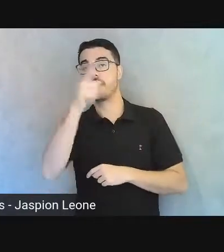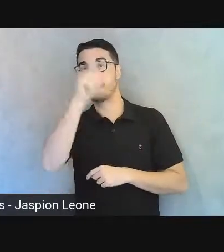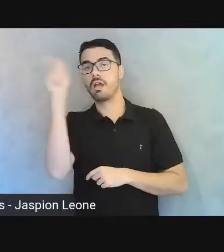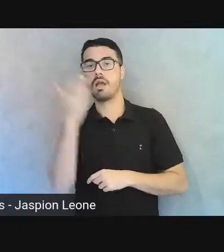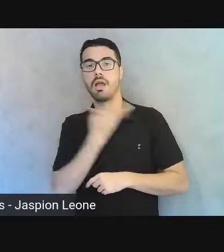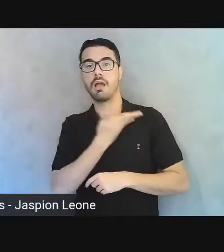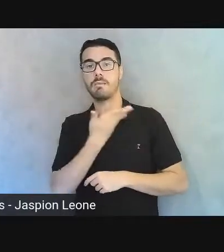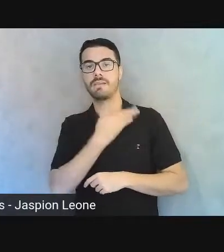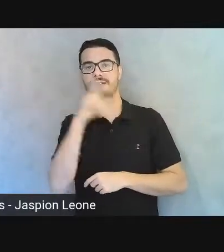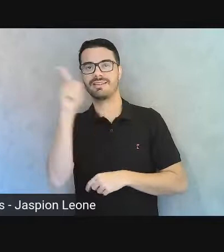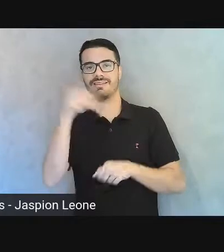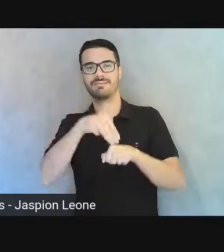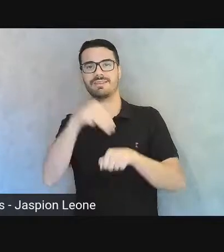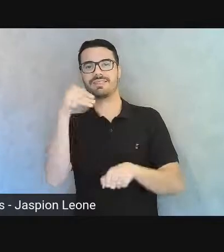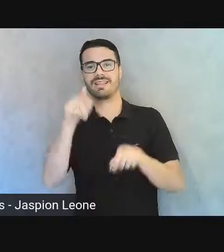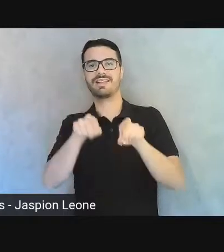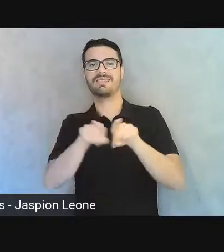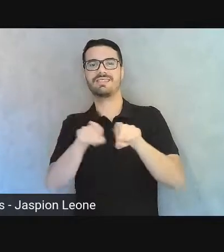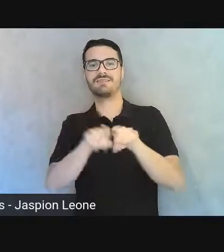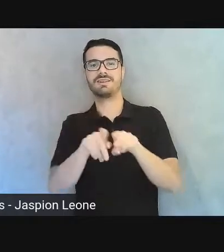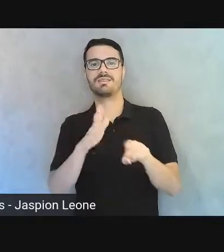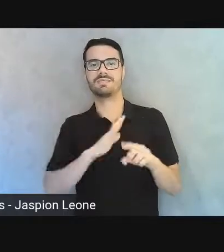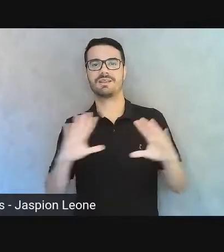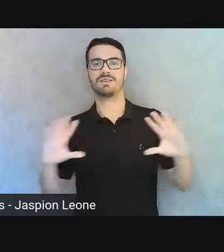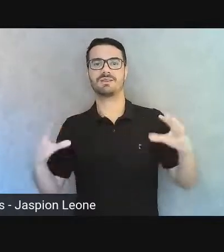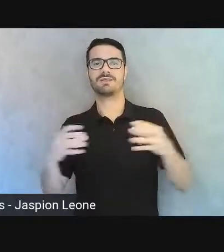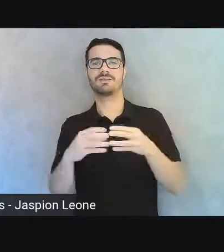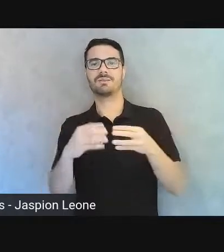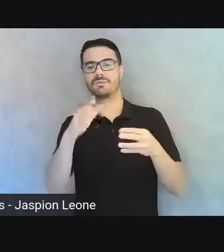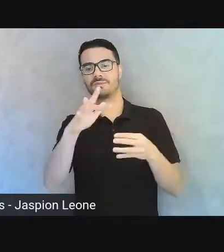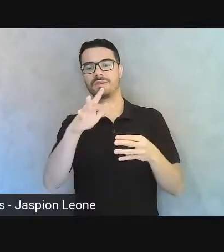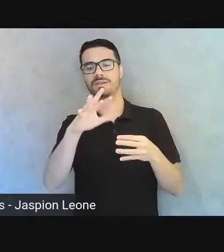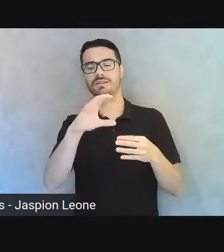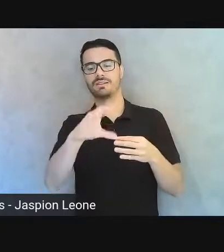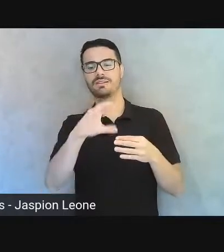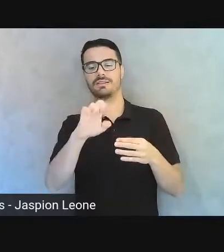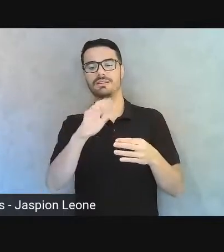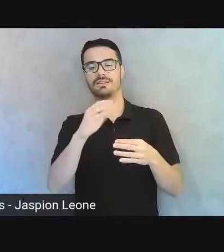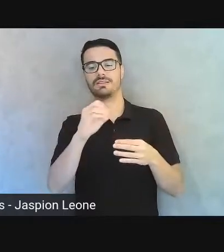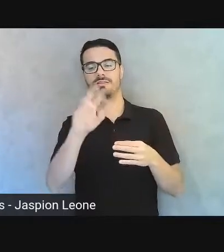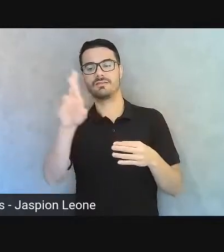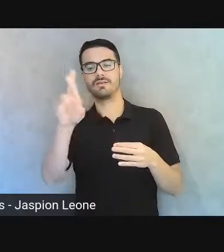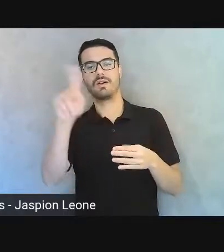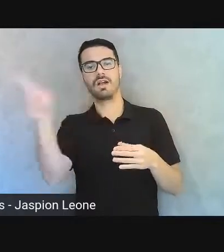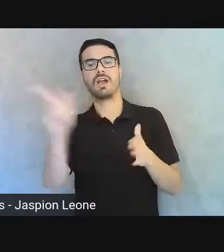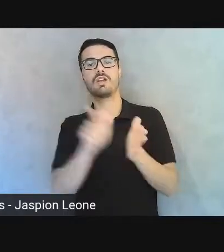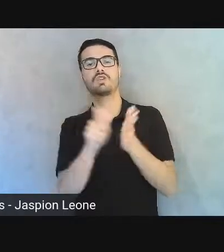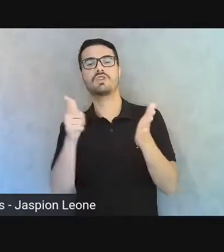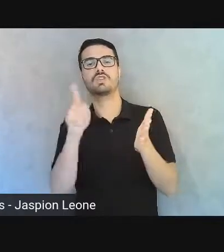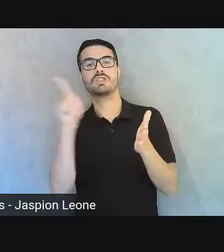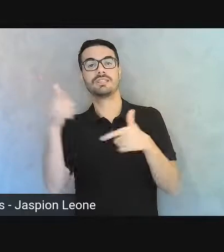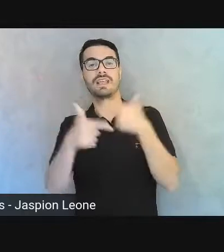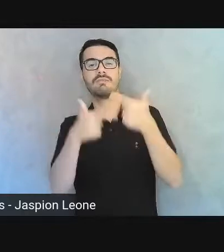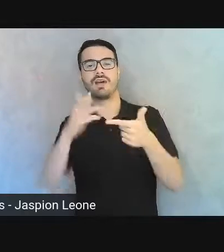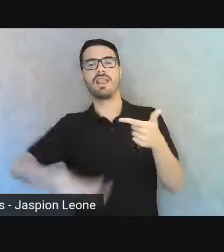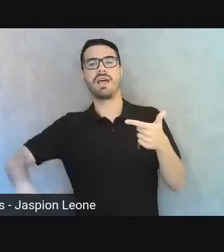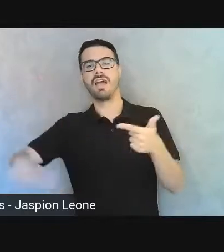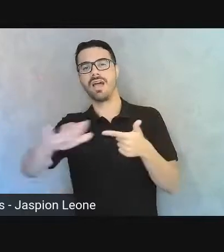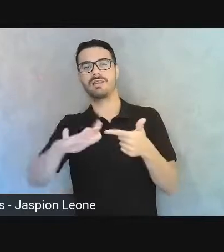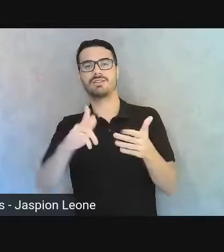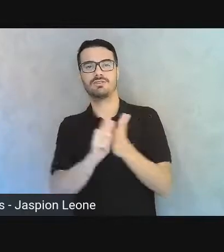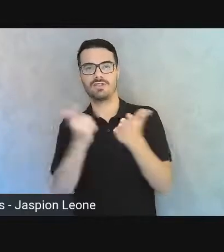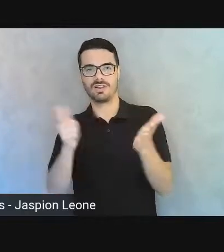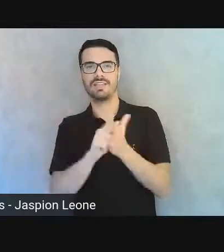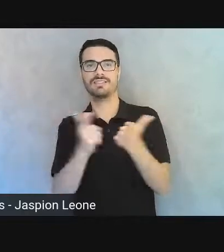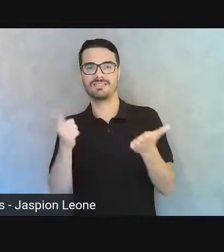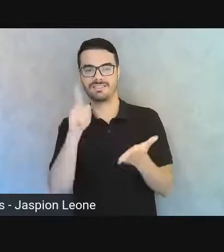colega mestranda também, da minha turma do CEFOR, jornalista da casa, é a Gine Moraes. Vez ou outra